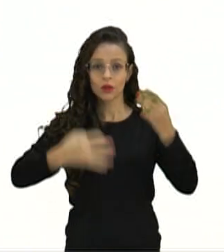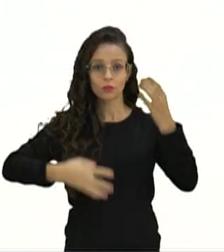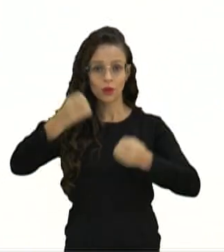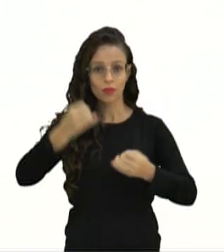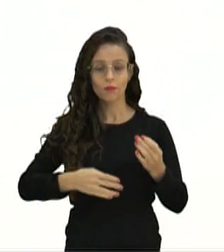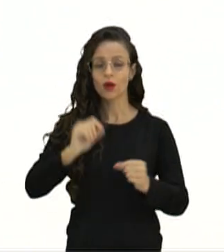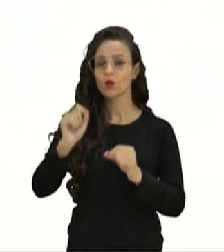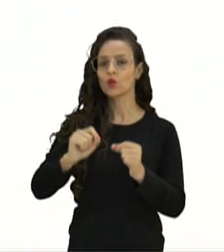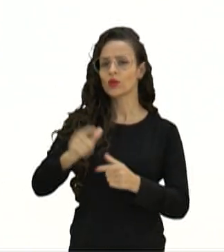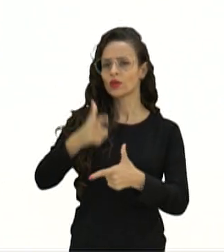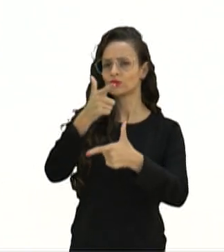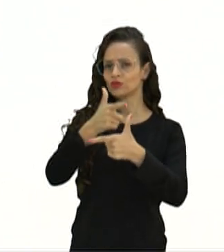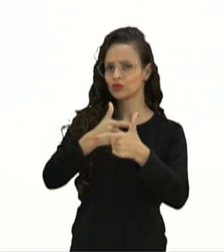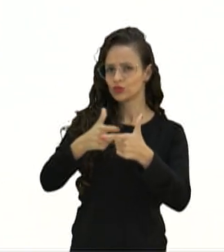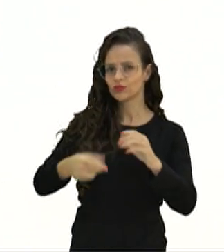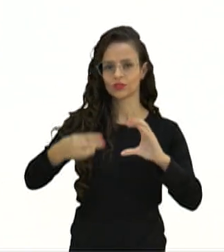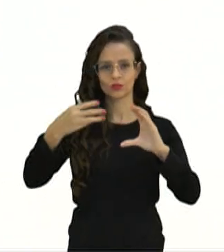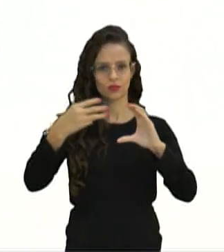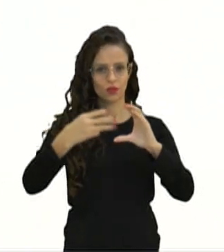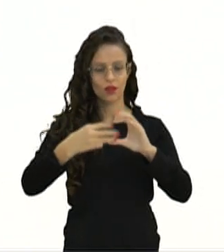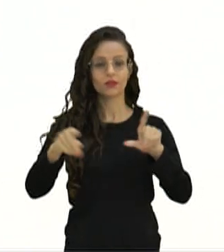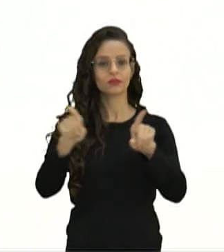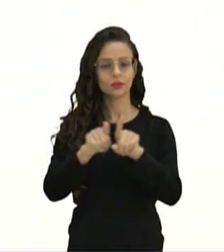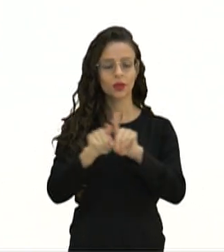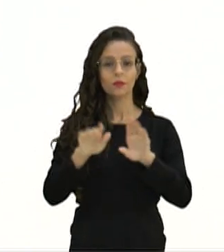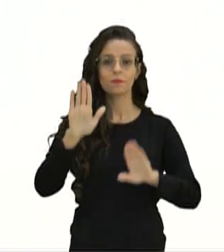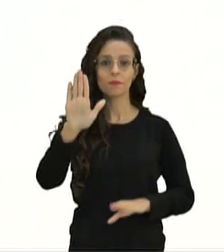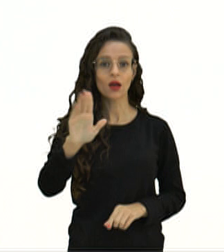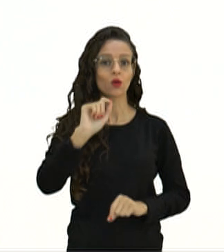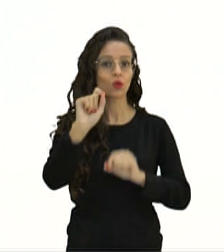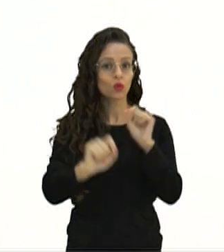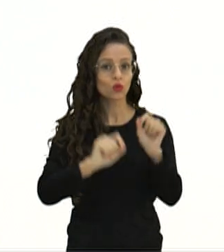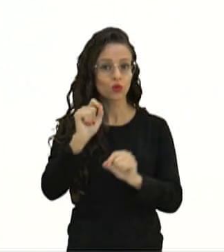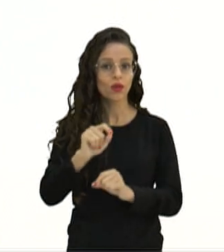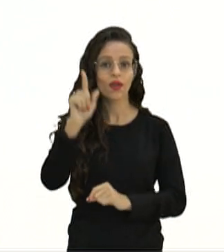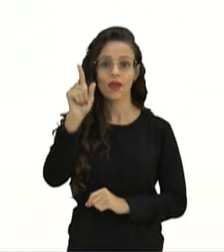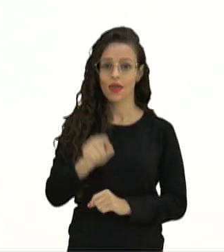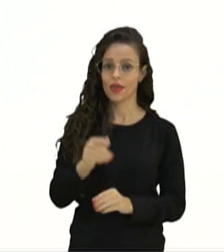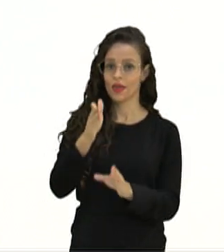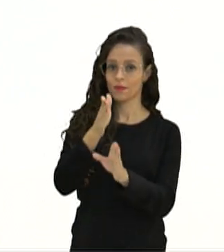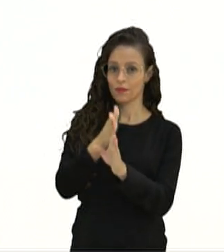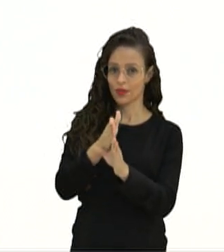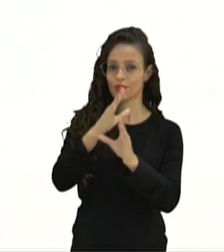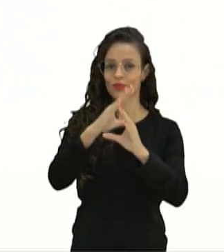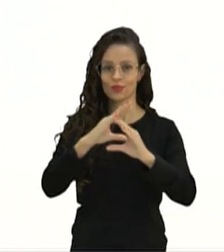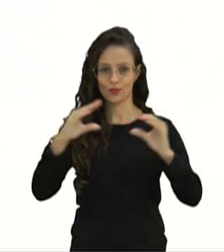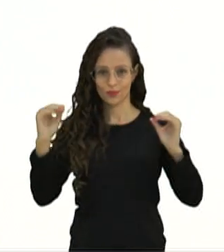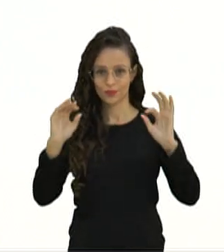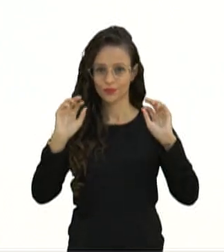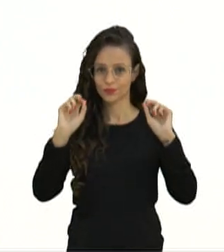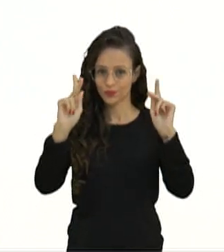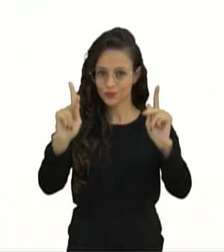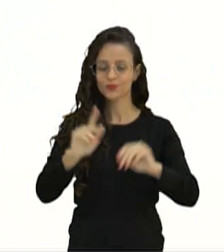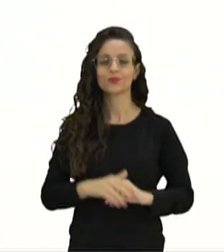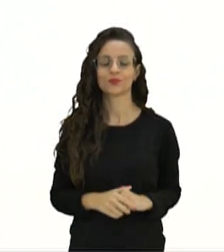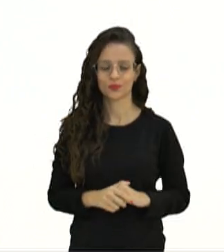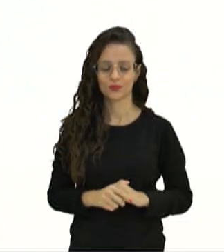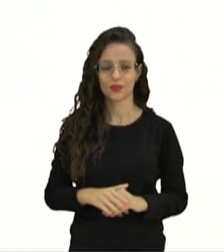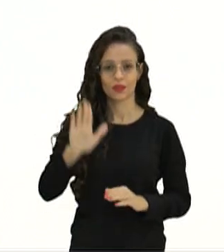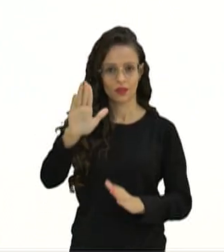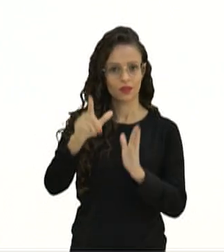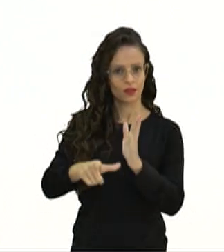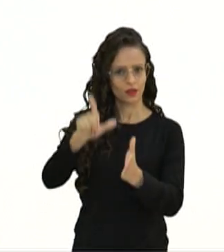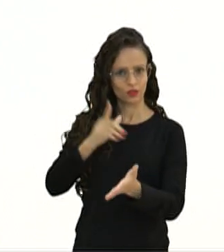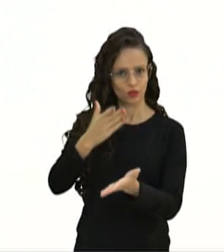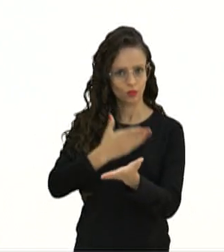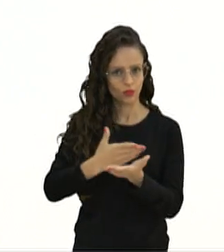divisão celular também, mas cujo nome é a meiose, beleza? Antes de iniciarmos a nossa